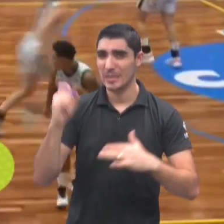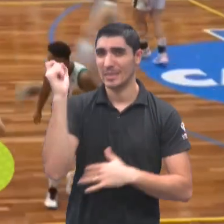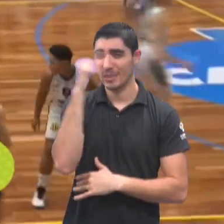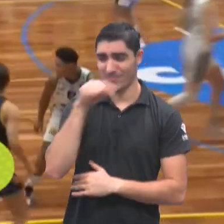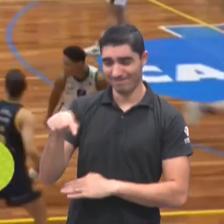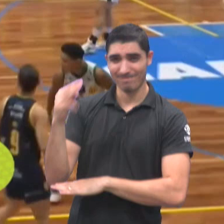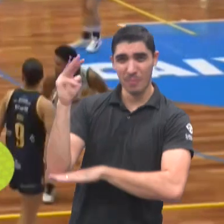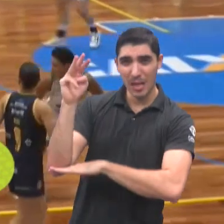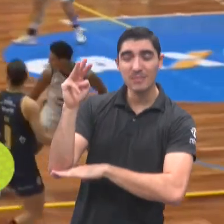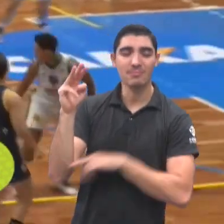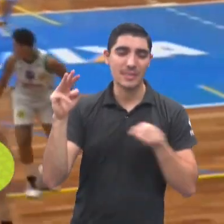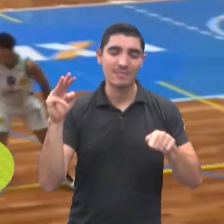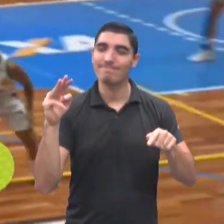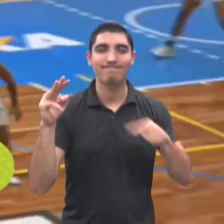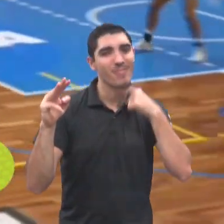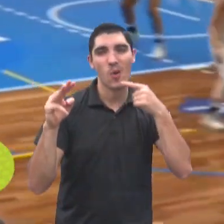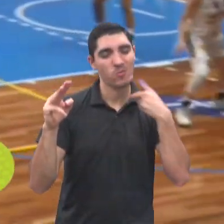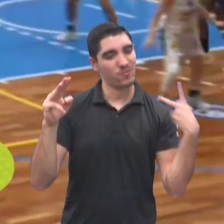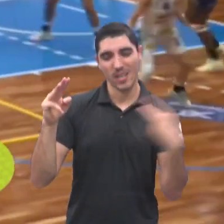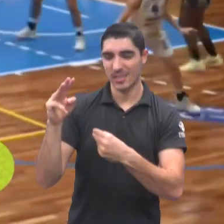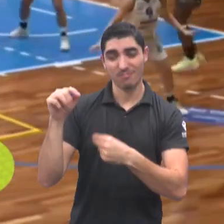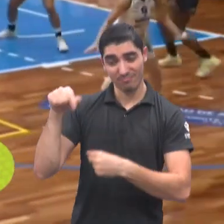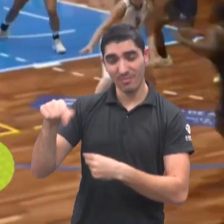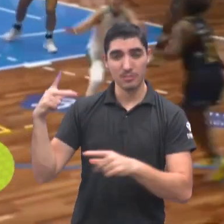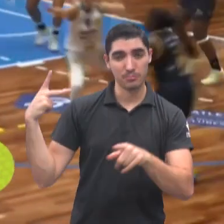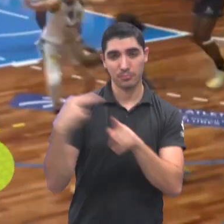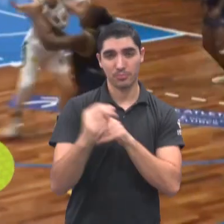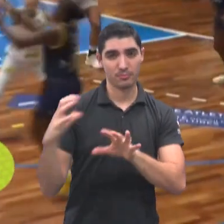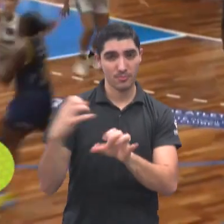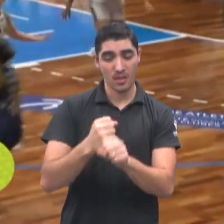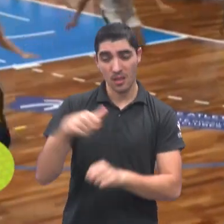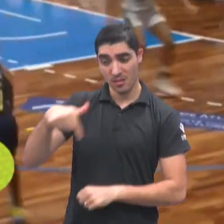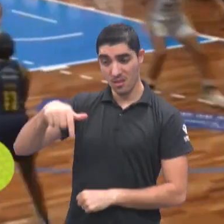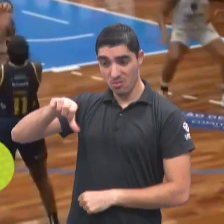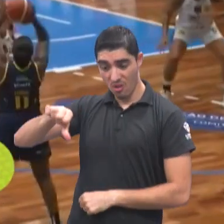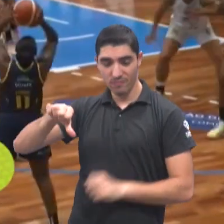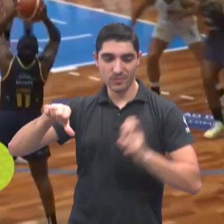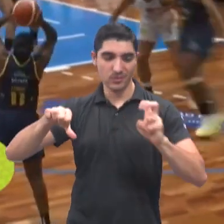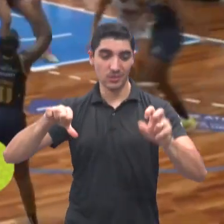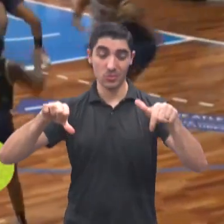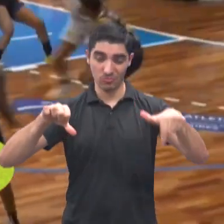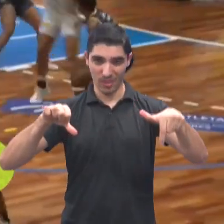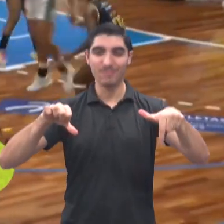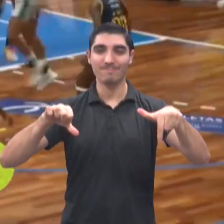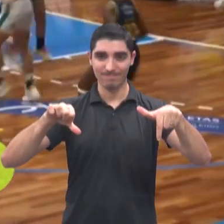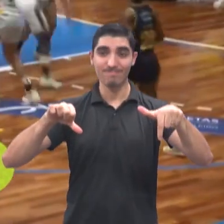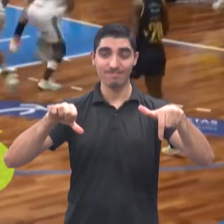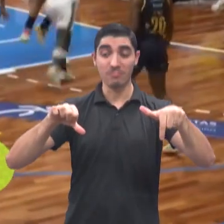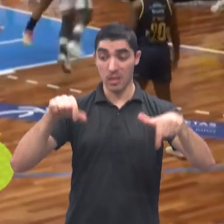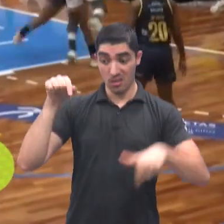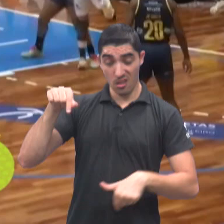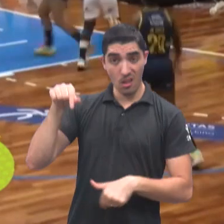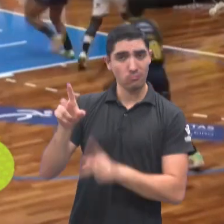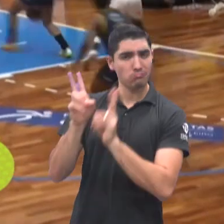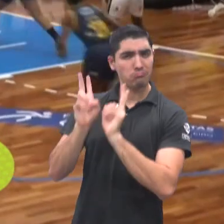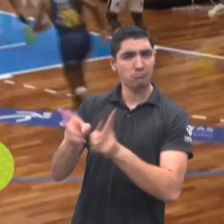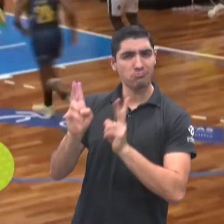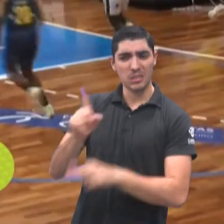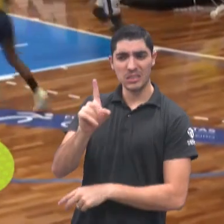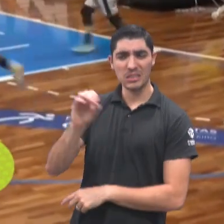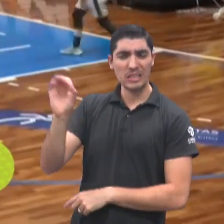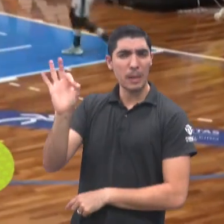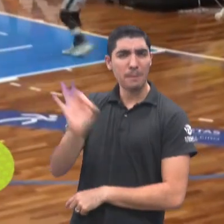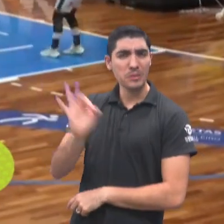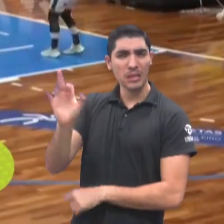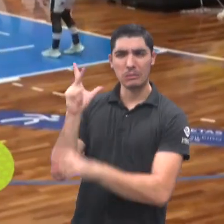para o São José, que foi derrotado pelo placar de 79-57 para as maranhenses, que se mantêm com 100% de aproveitamento